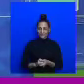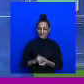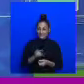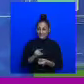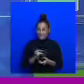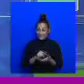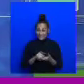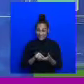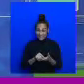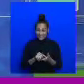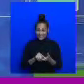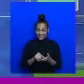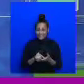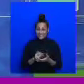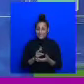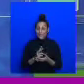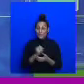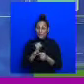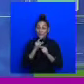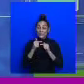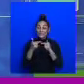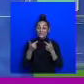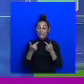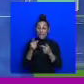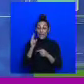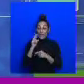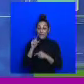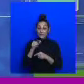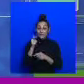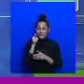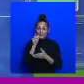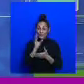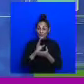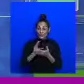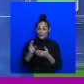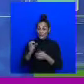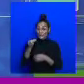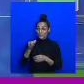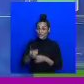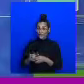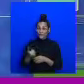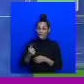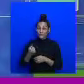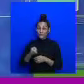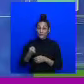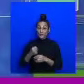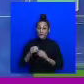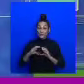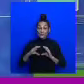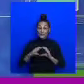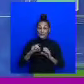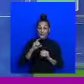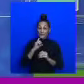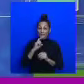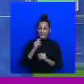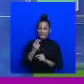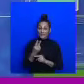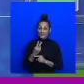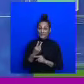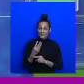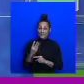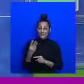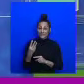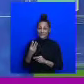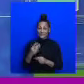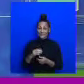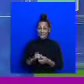E aí, tá marcando. Boa sorte. Lembre-se, você ganha a partir de 11 acertos na Loto Fácil. Bola verde